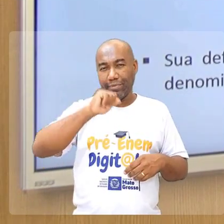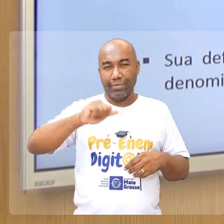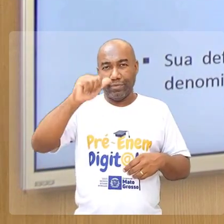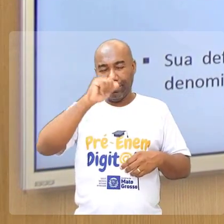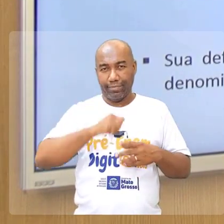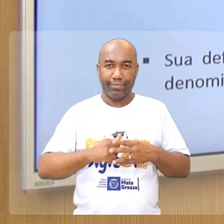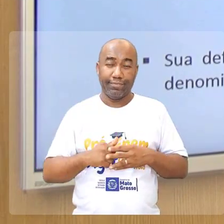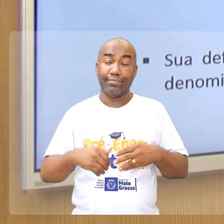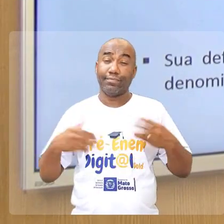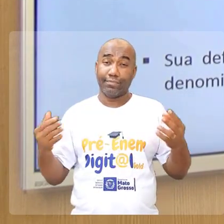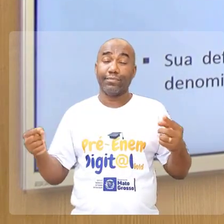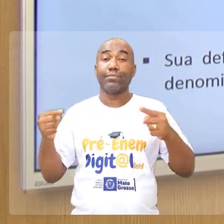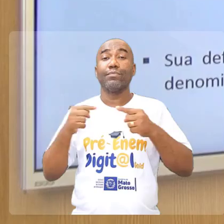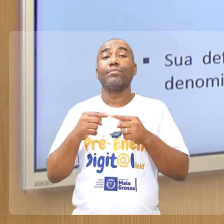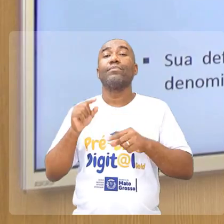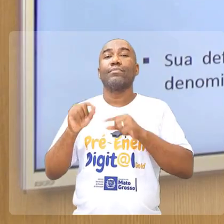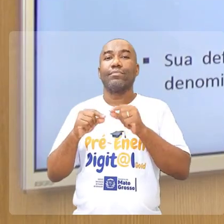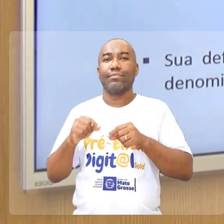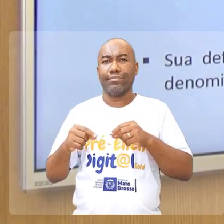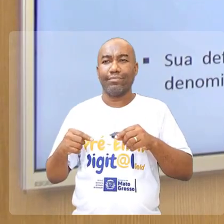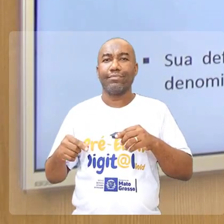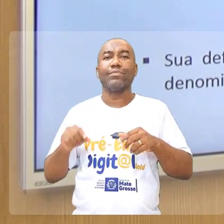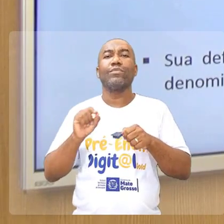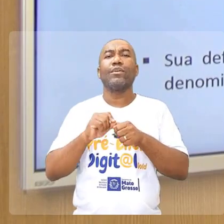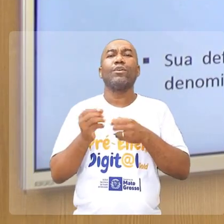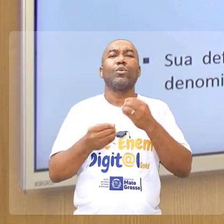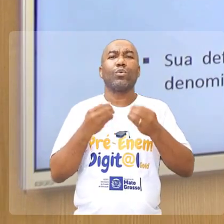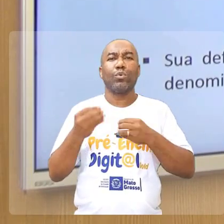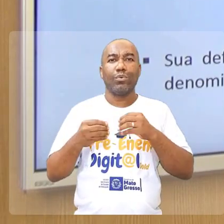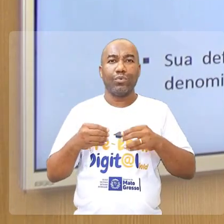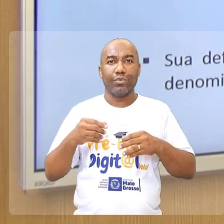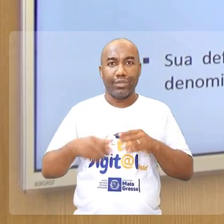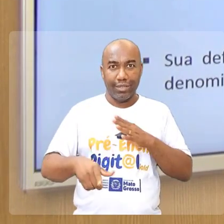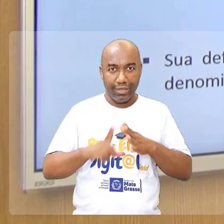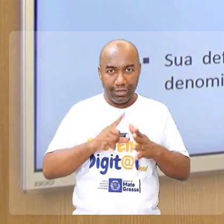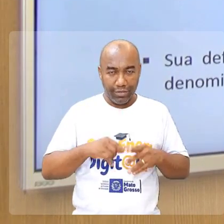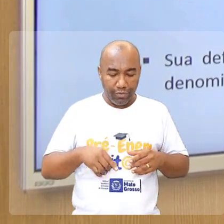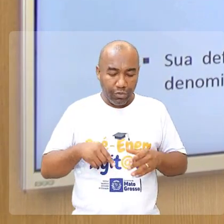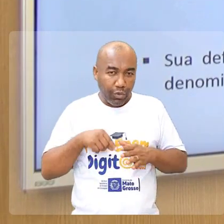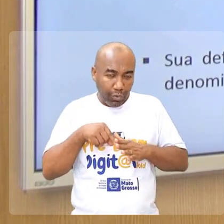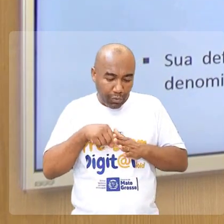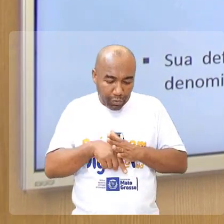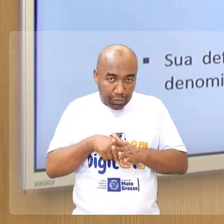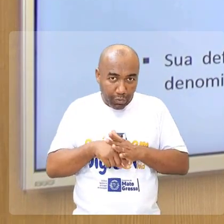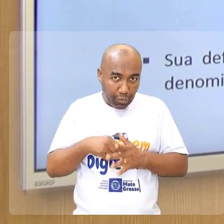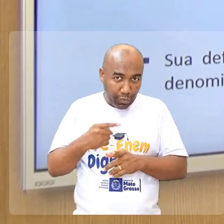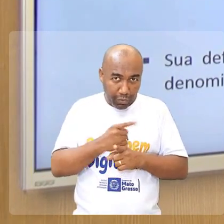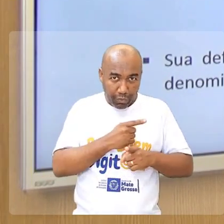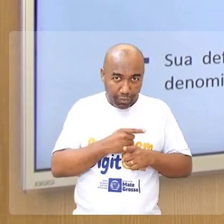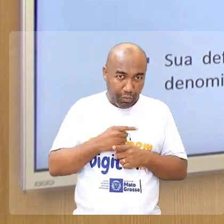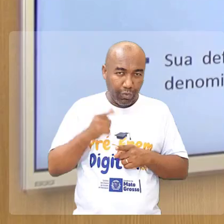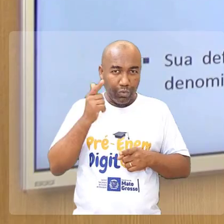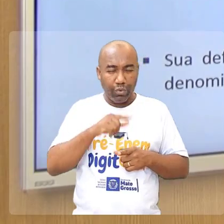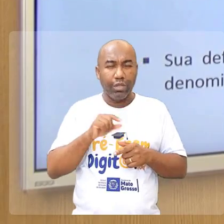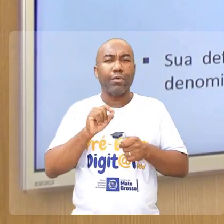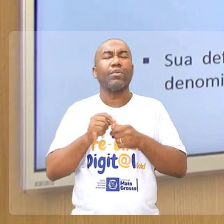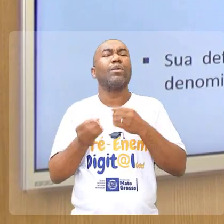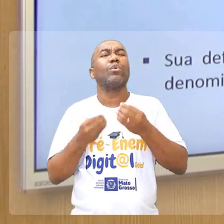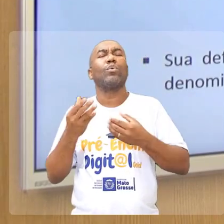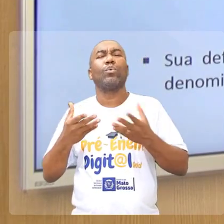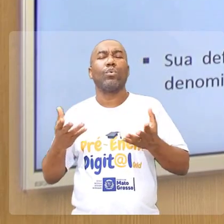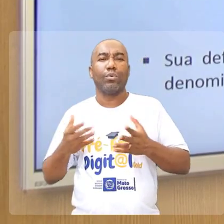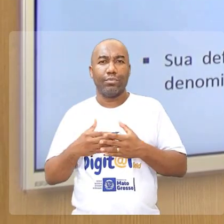Então, o hormônio antidiurético, ele controla o volume da nossa urina. Agora, como ele